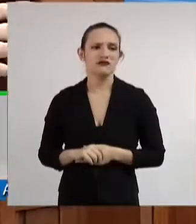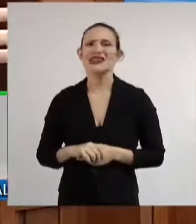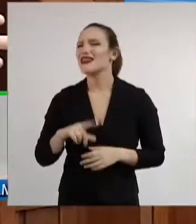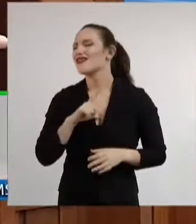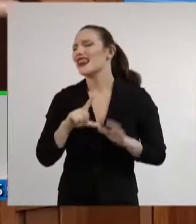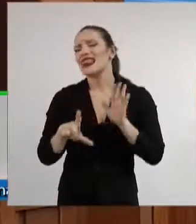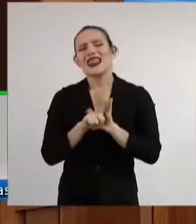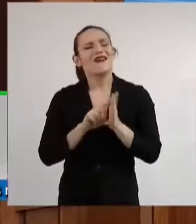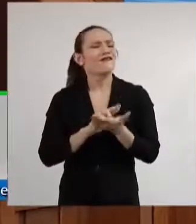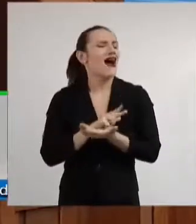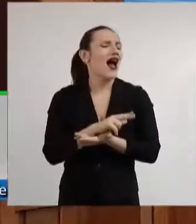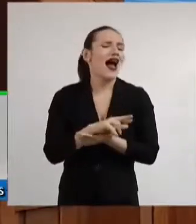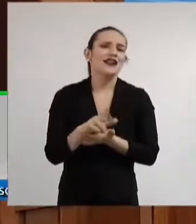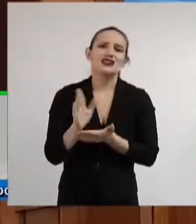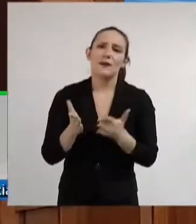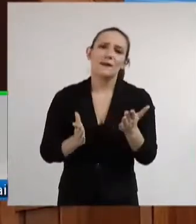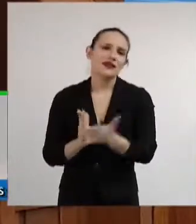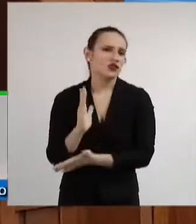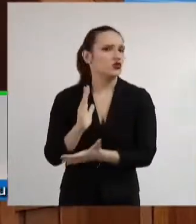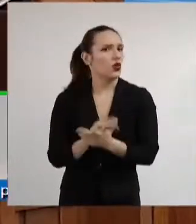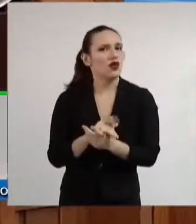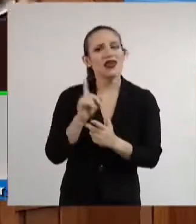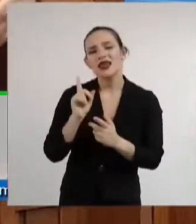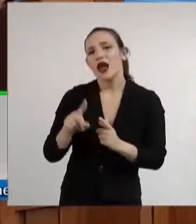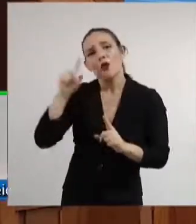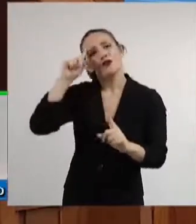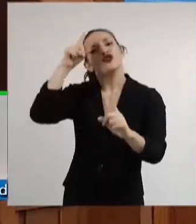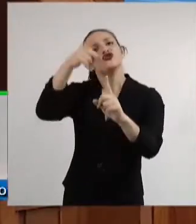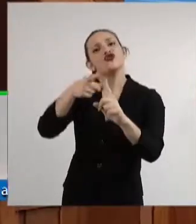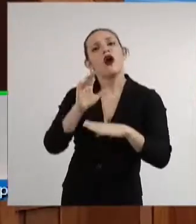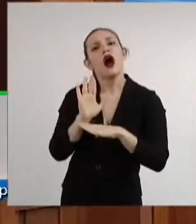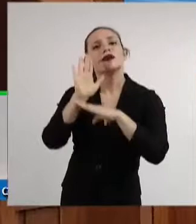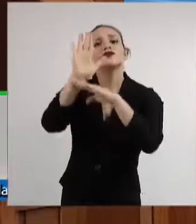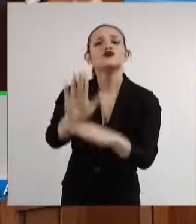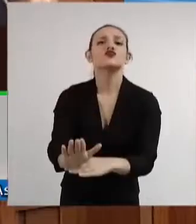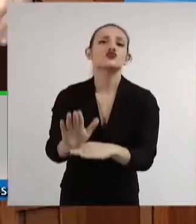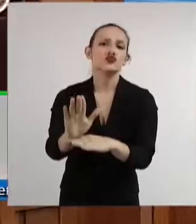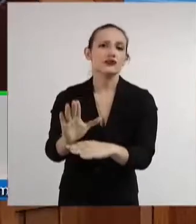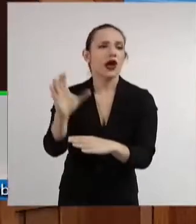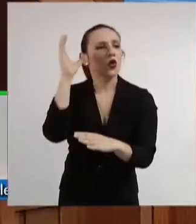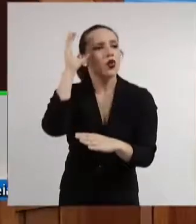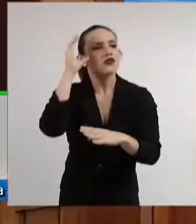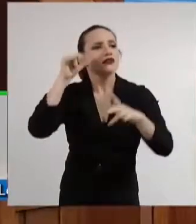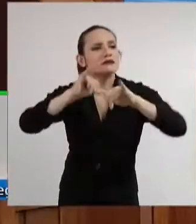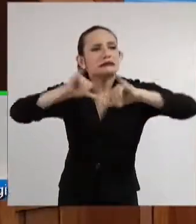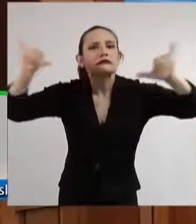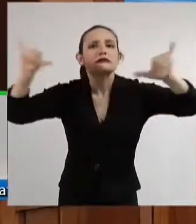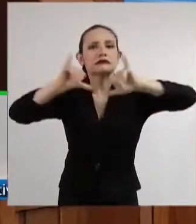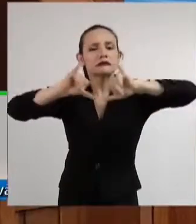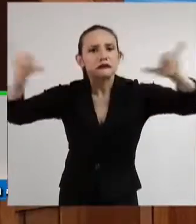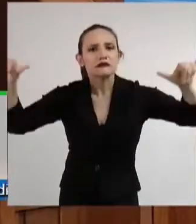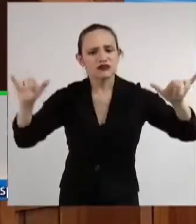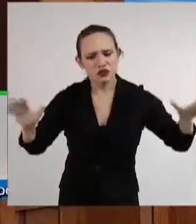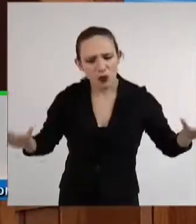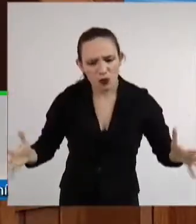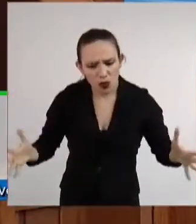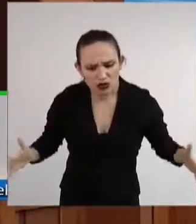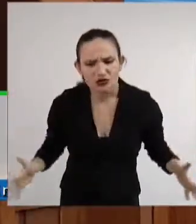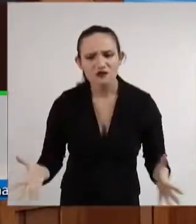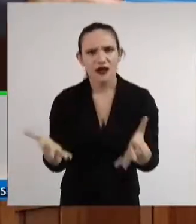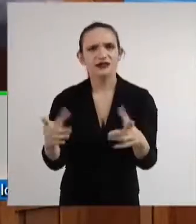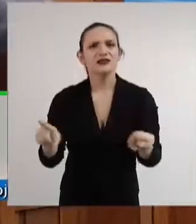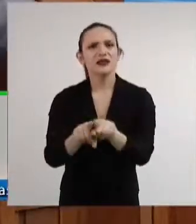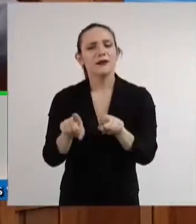aprovadas, que vêm ao encontro de uma realidade, de ajudar a conscientizar, de ajudar a encorajar e também